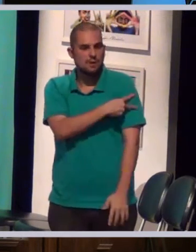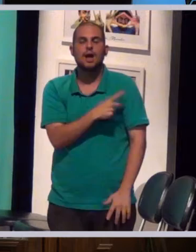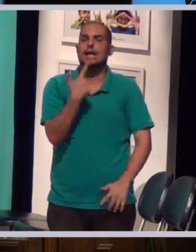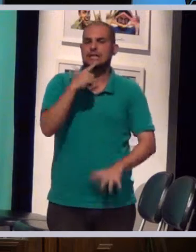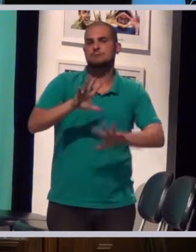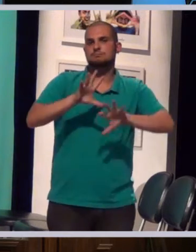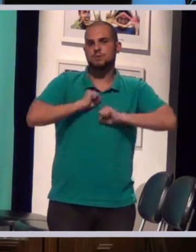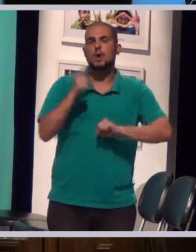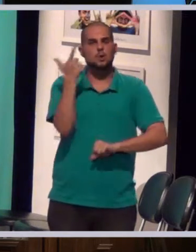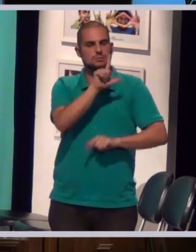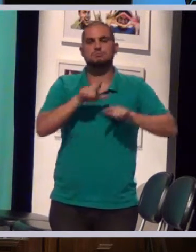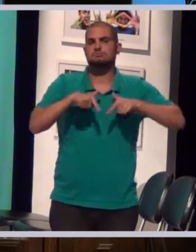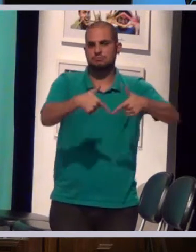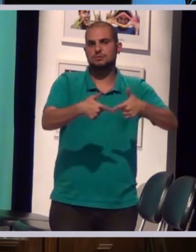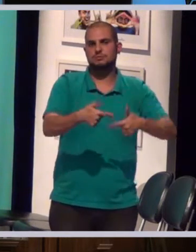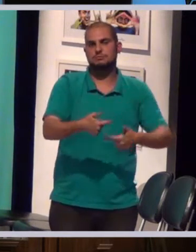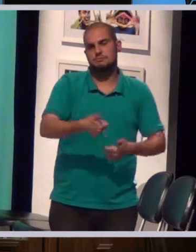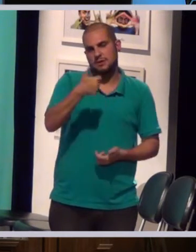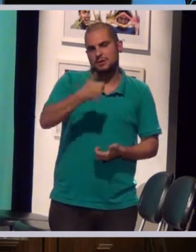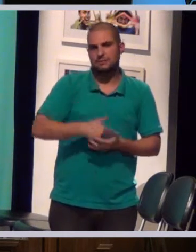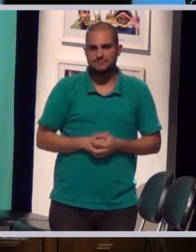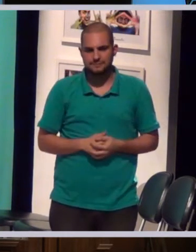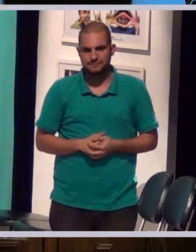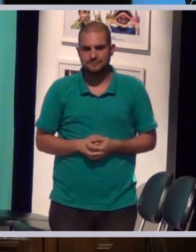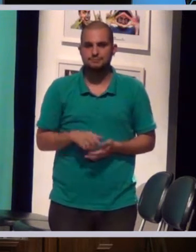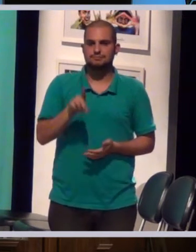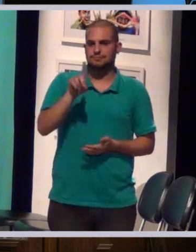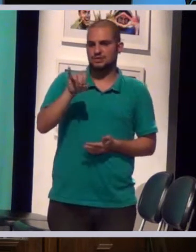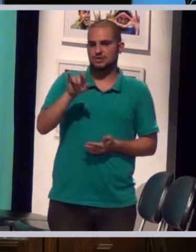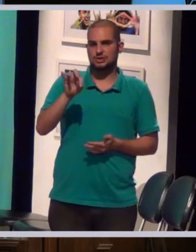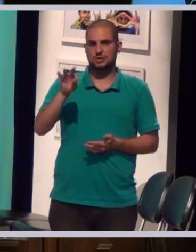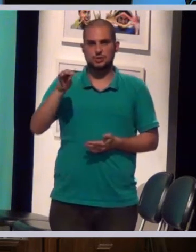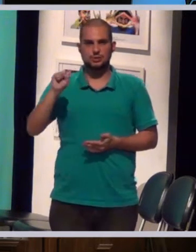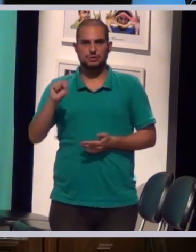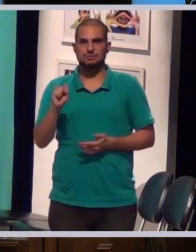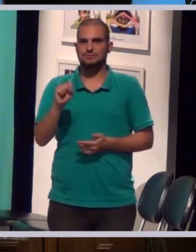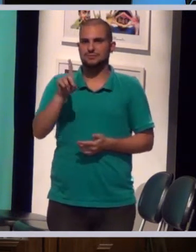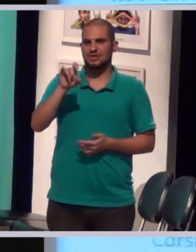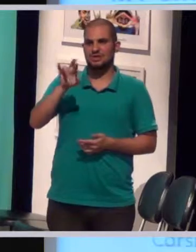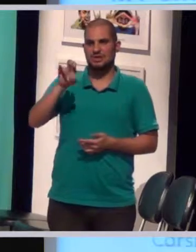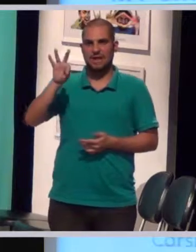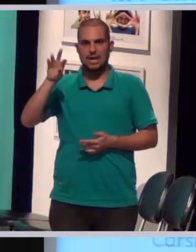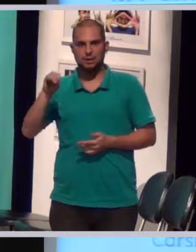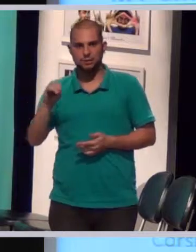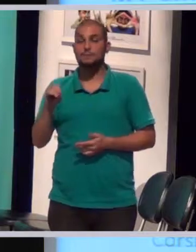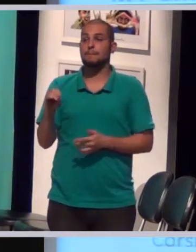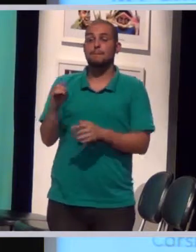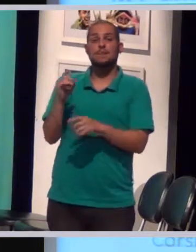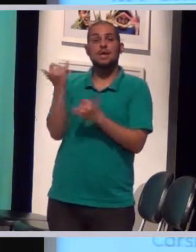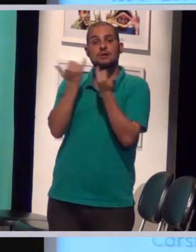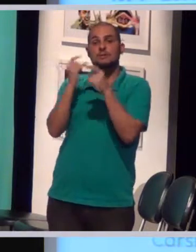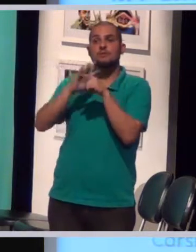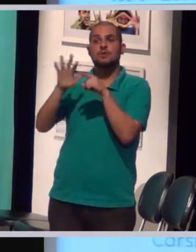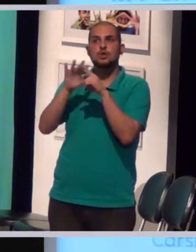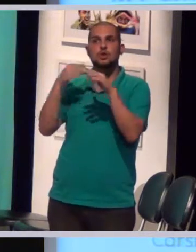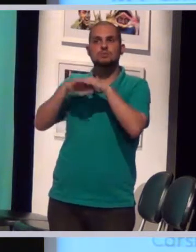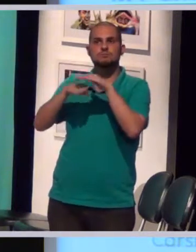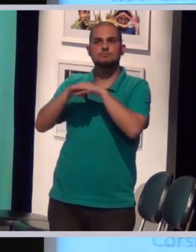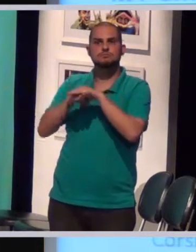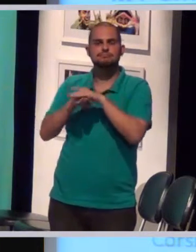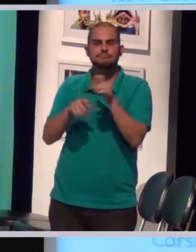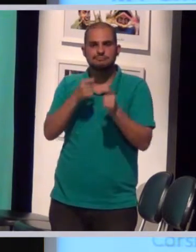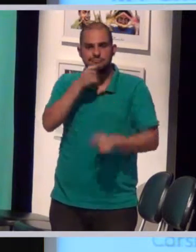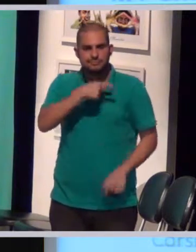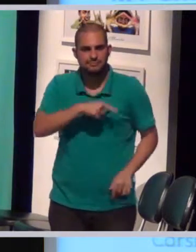ausência de língua. Dígitos direto, armazenar informações fonológicas. Olha que curioso o que aconteceu.